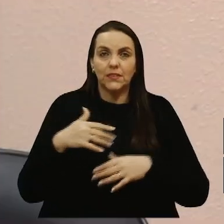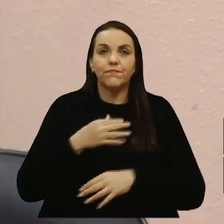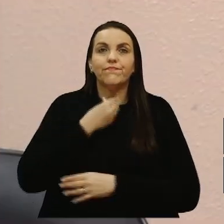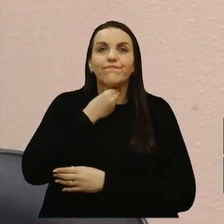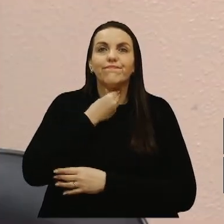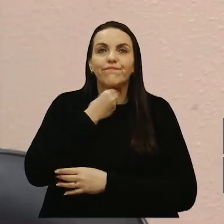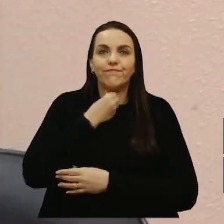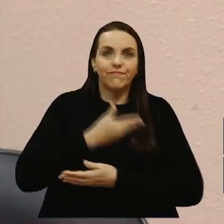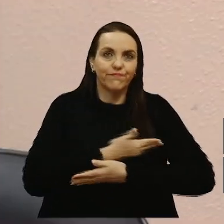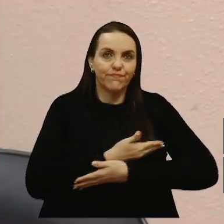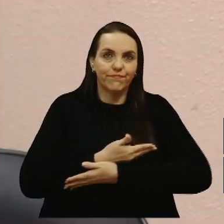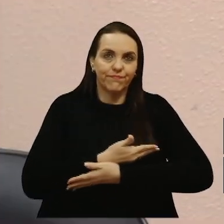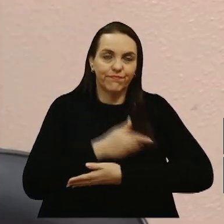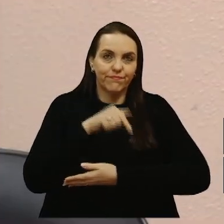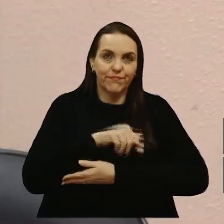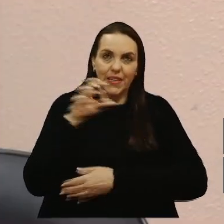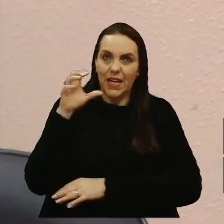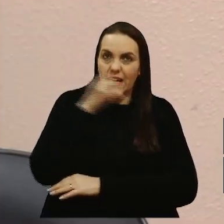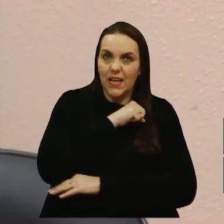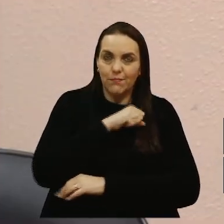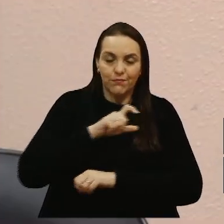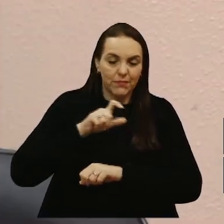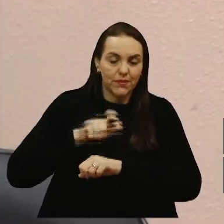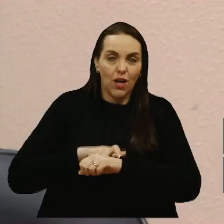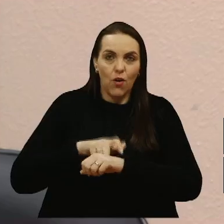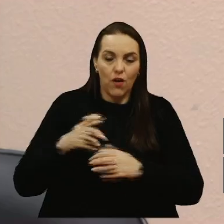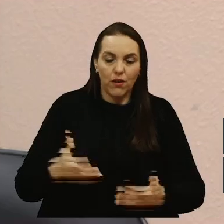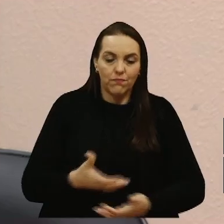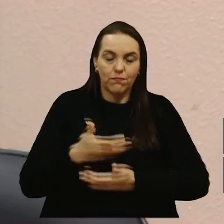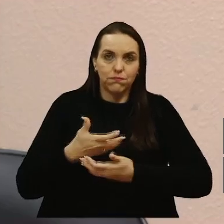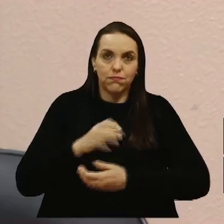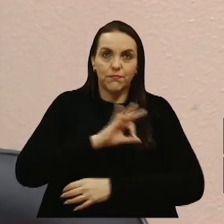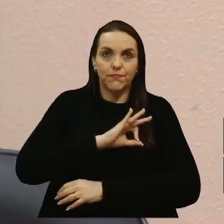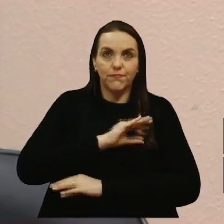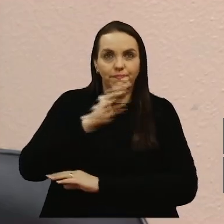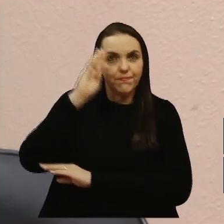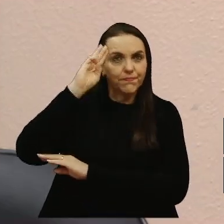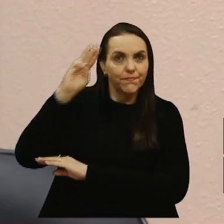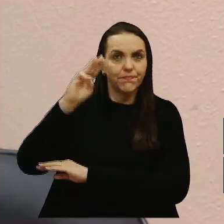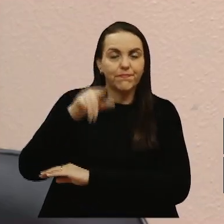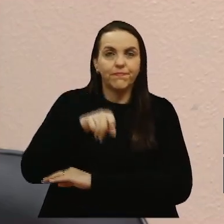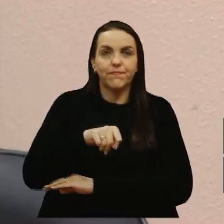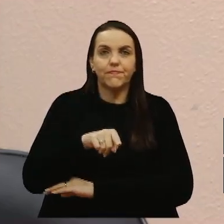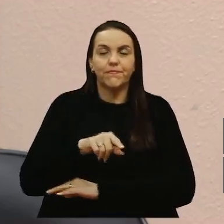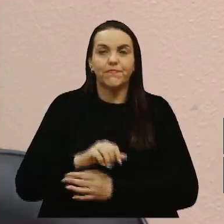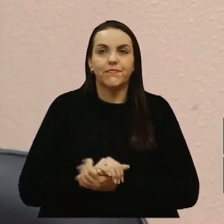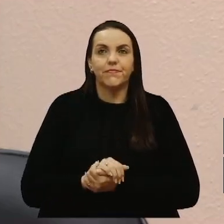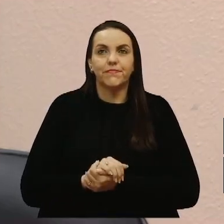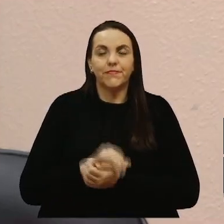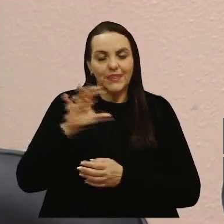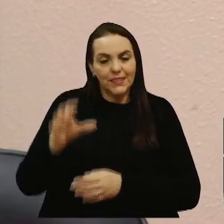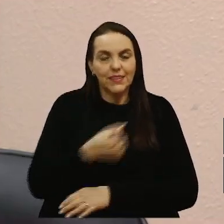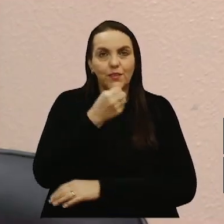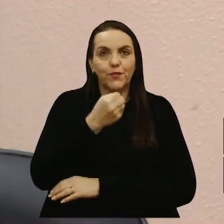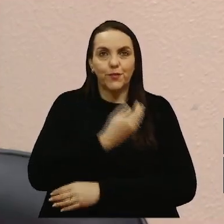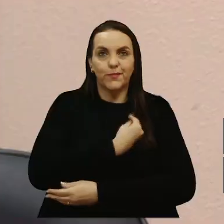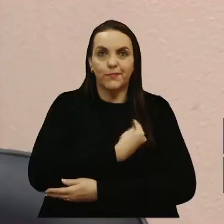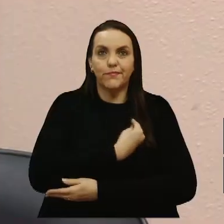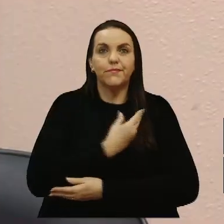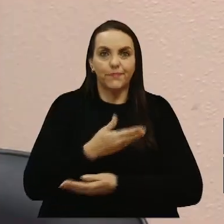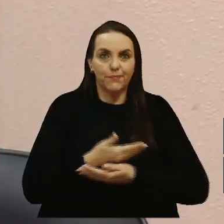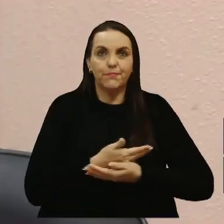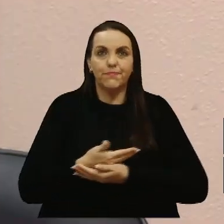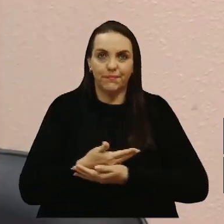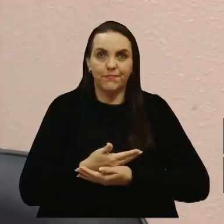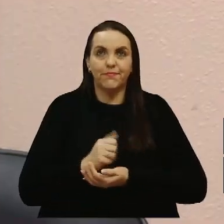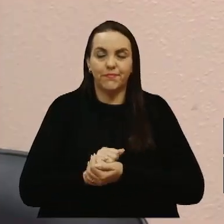engasgo. E graças ao rápido e preciso ato da Polícia Militar, da nossa Brigada Militar, salvou esse bebê com a manobra